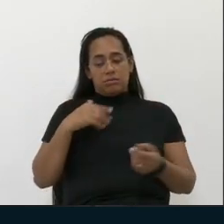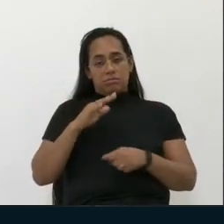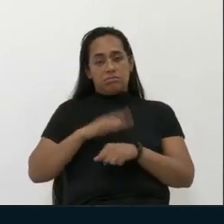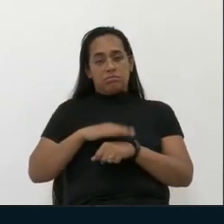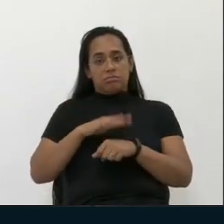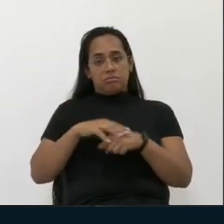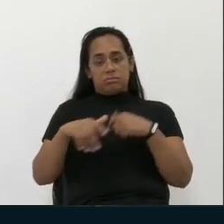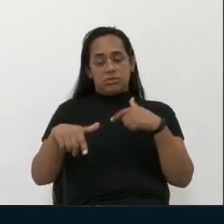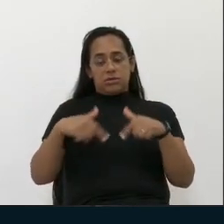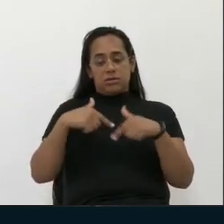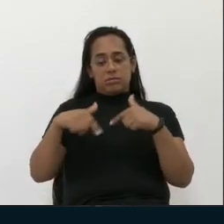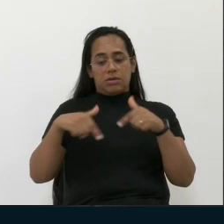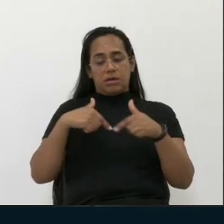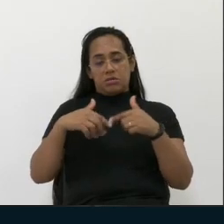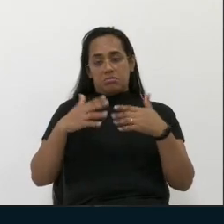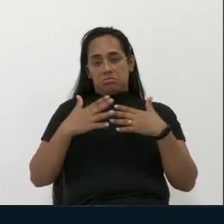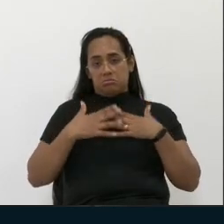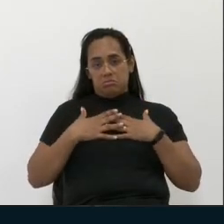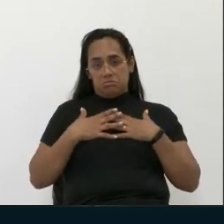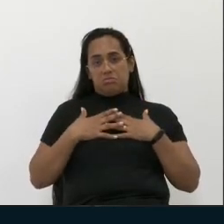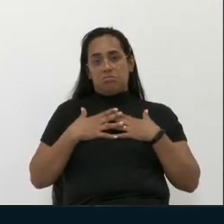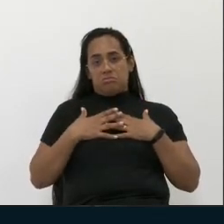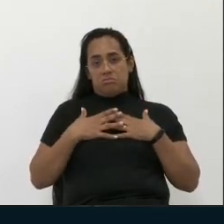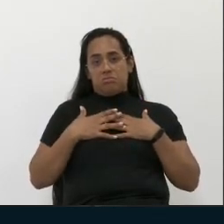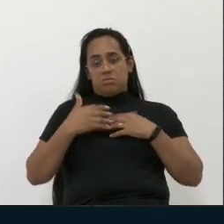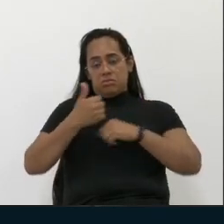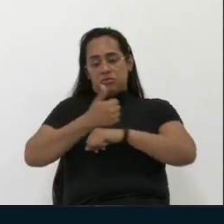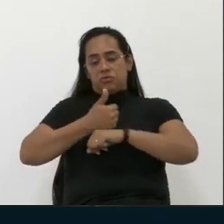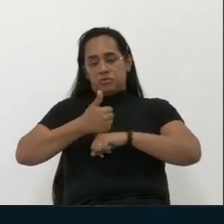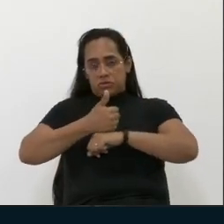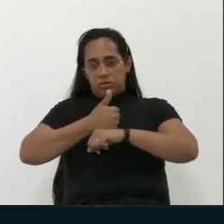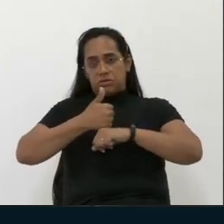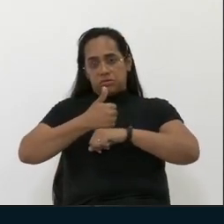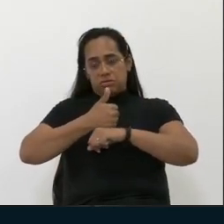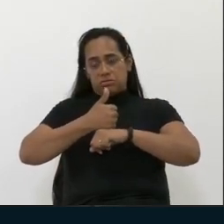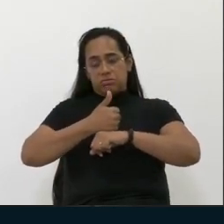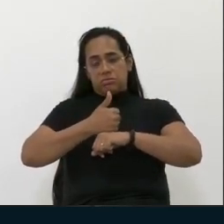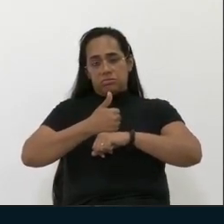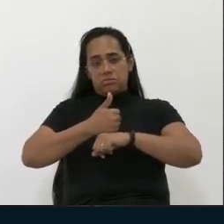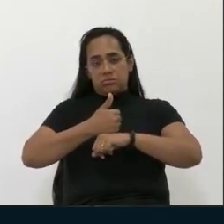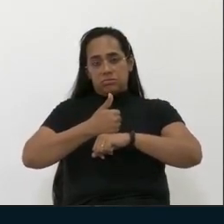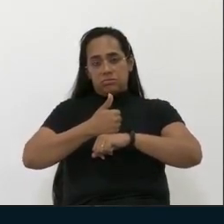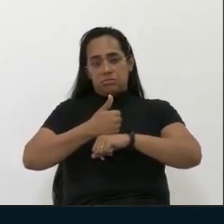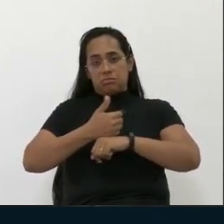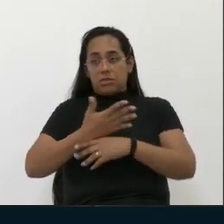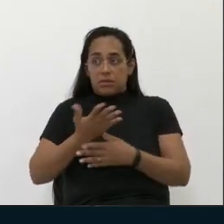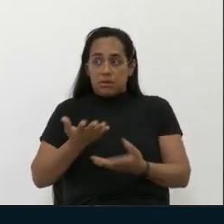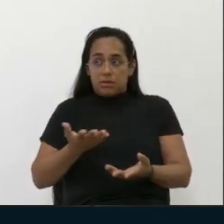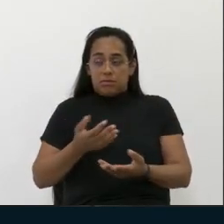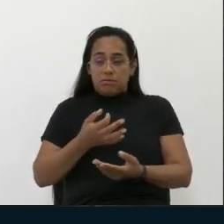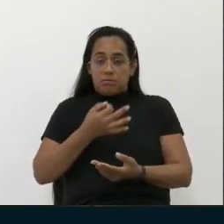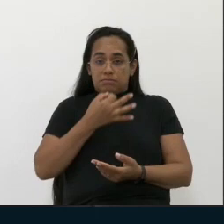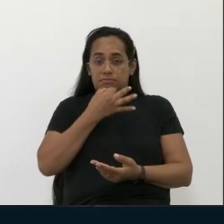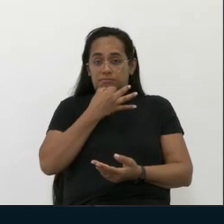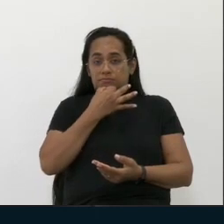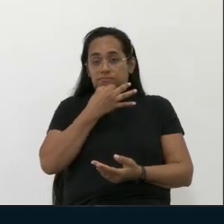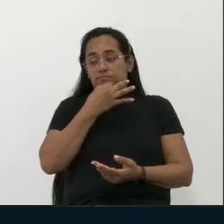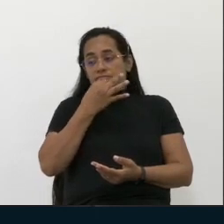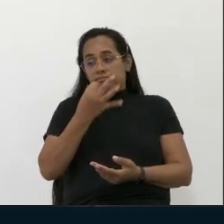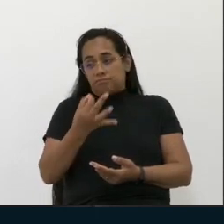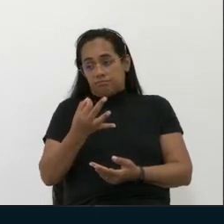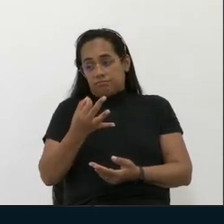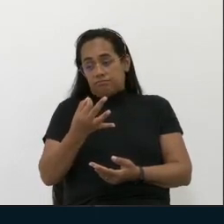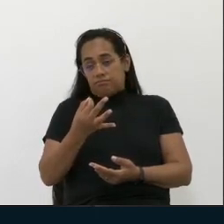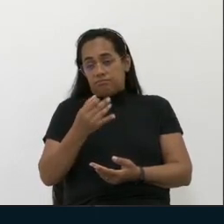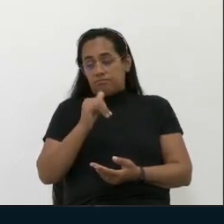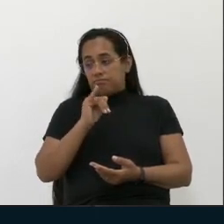requer fazer um trabalho de qualidade para a comunidade. Eu te dou uma sugestão, que eu não sei não qual a sua profissão que